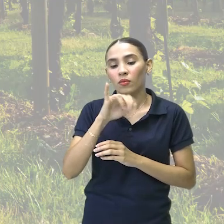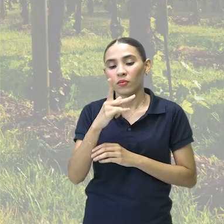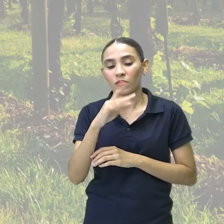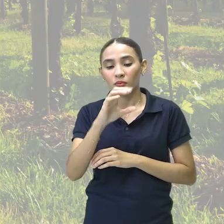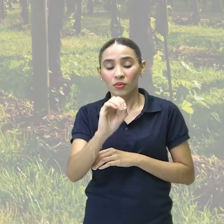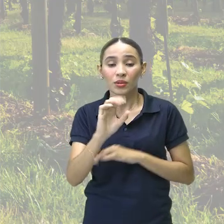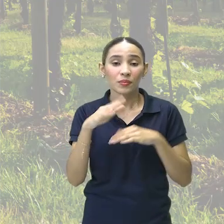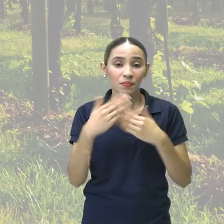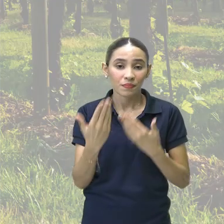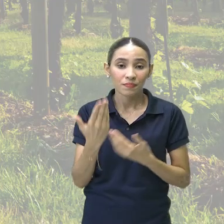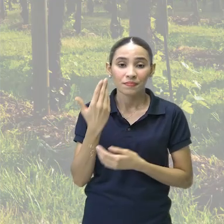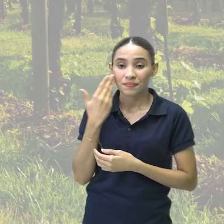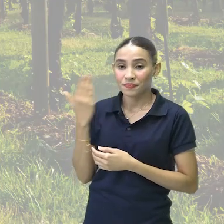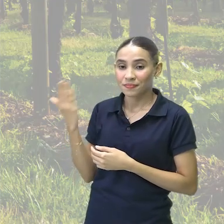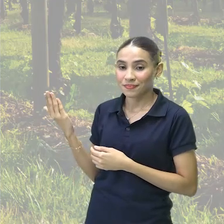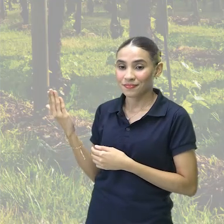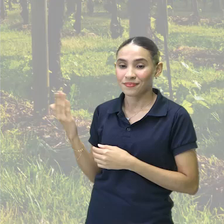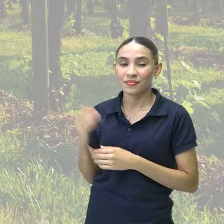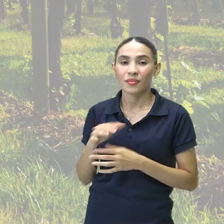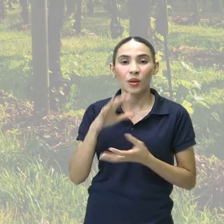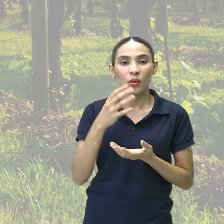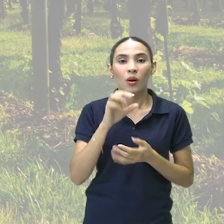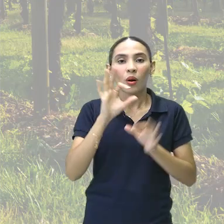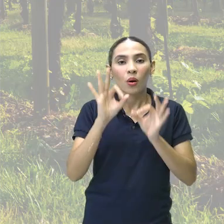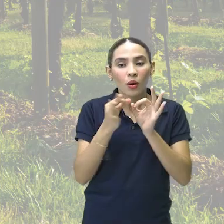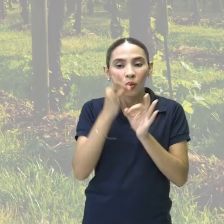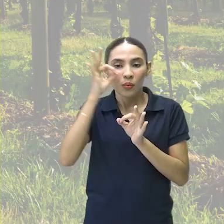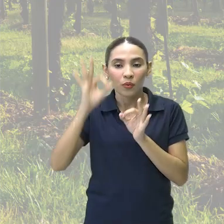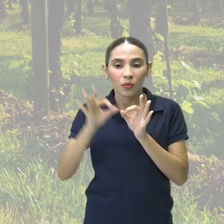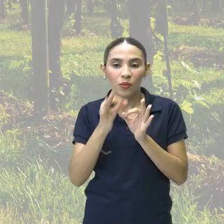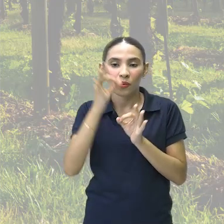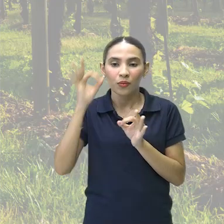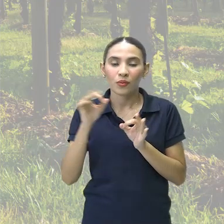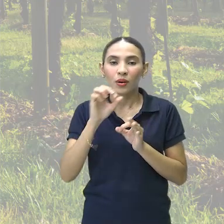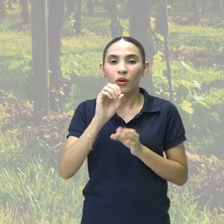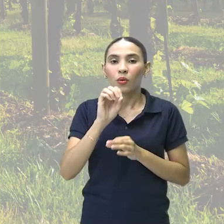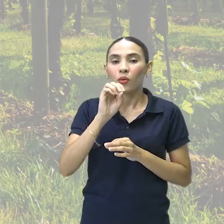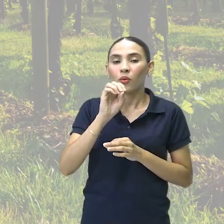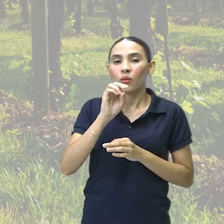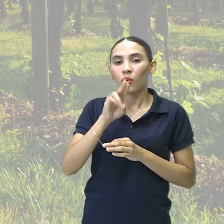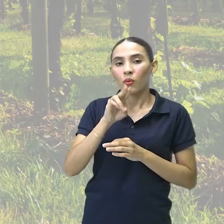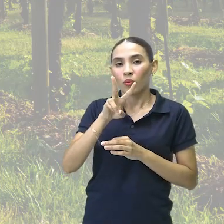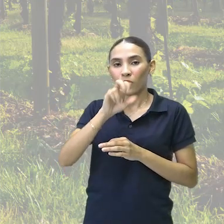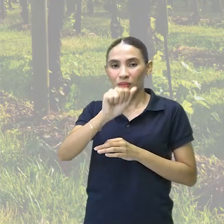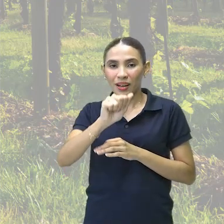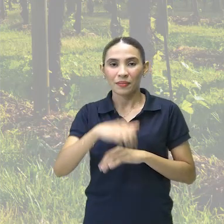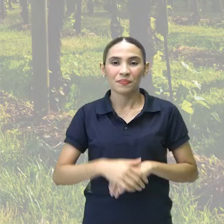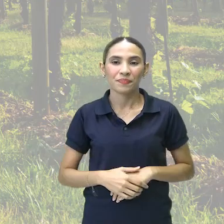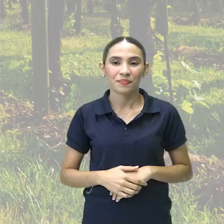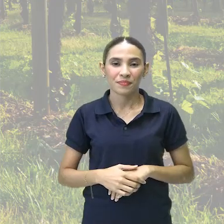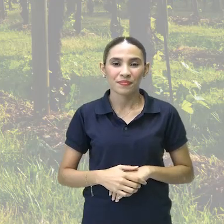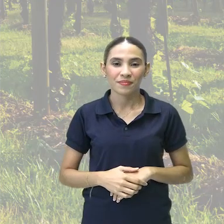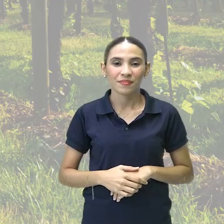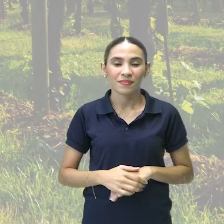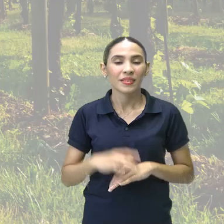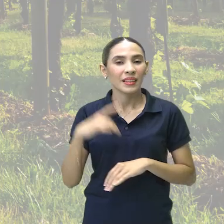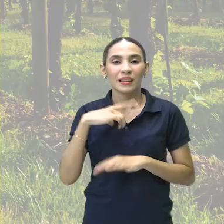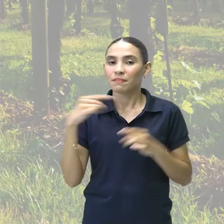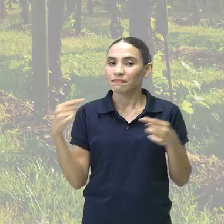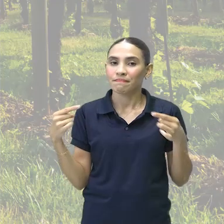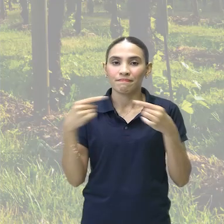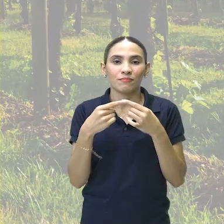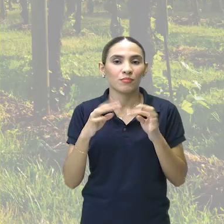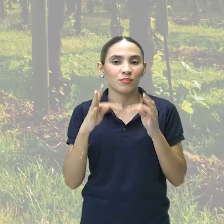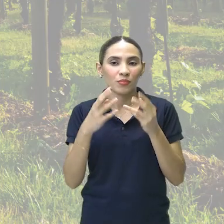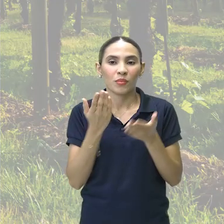estou falando aqui da uva, né, dessa plantação de uvas que é a nossa vinha. Né? Ela tem tudo a ver